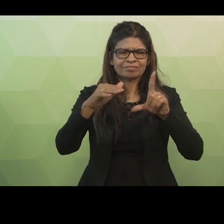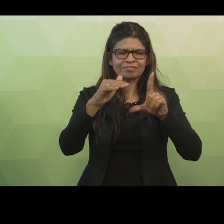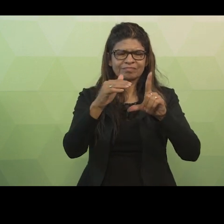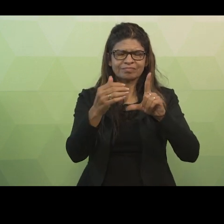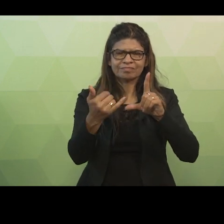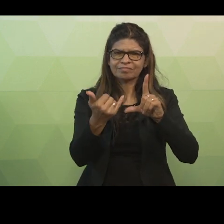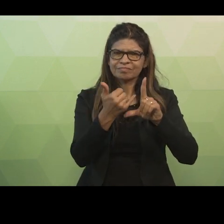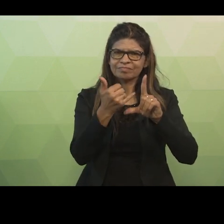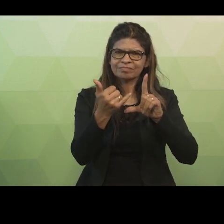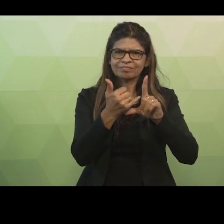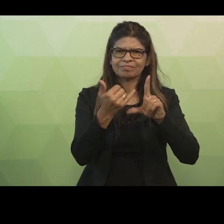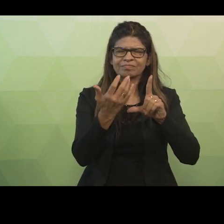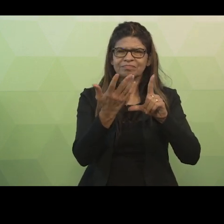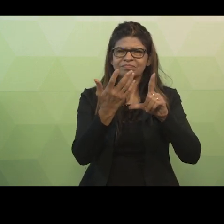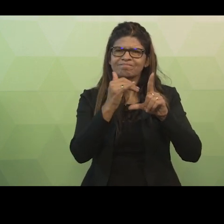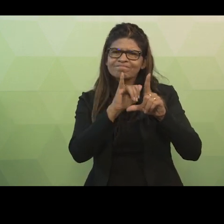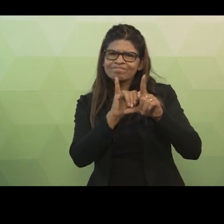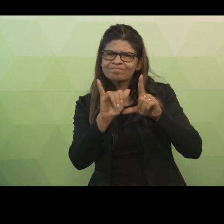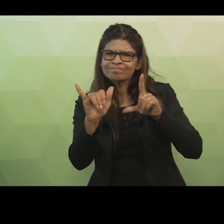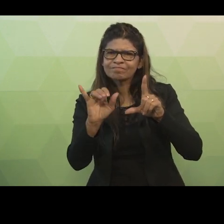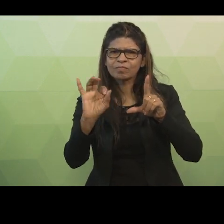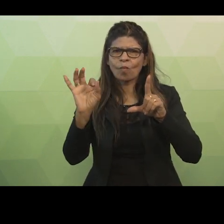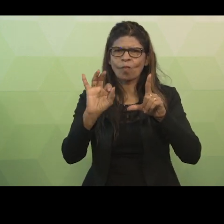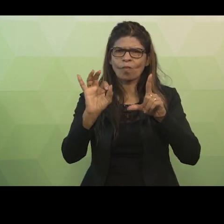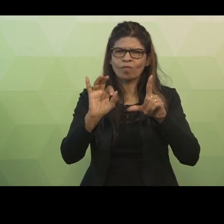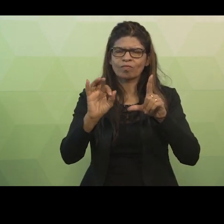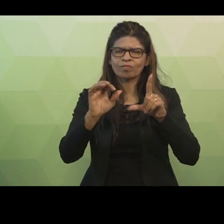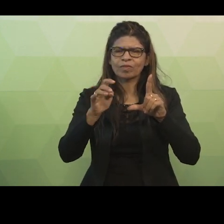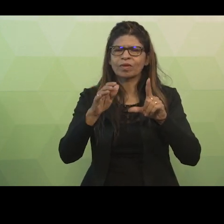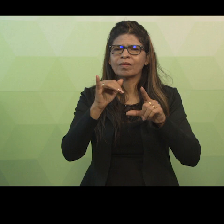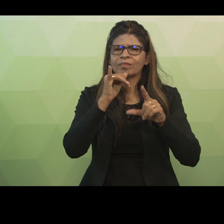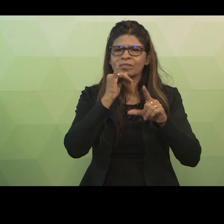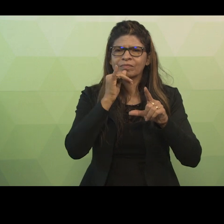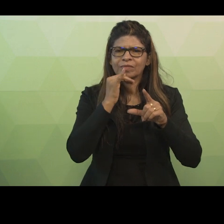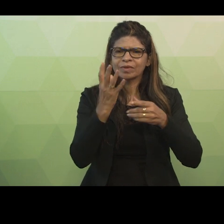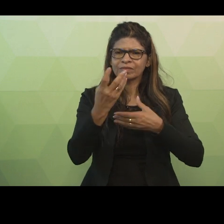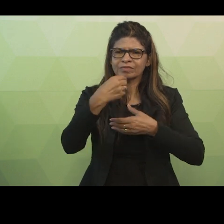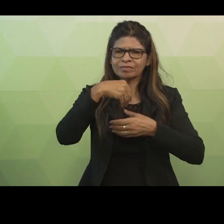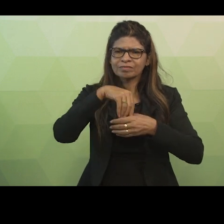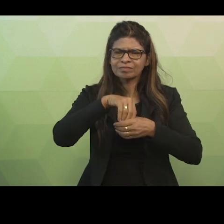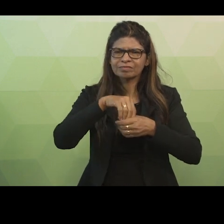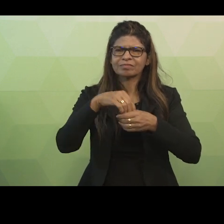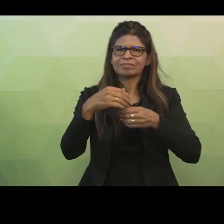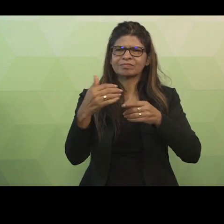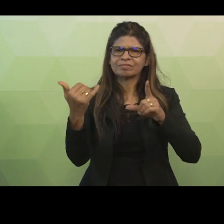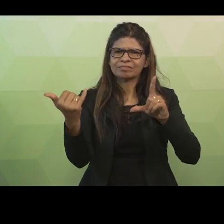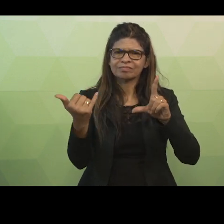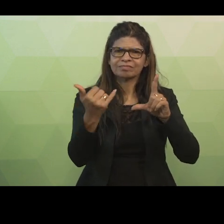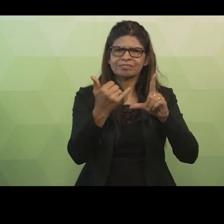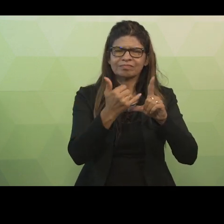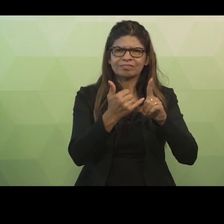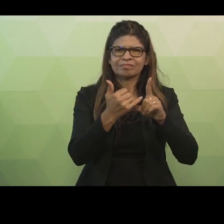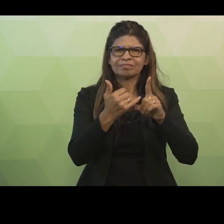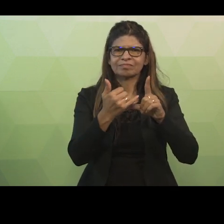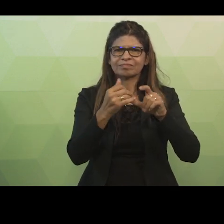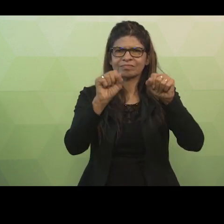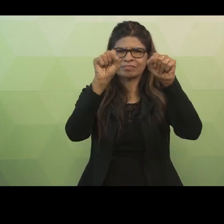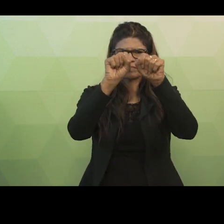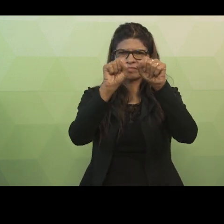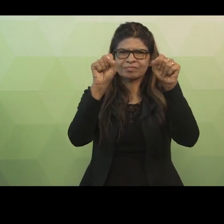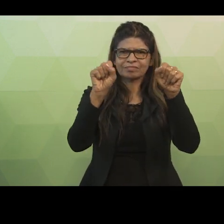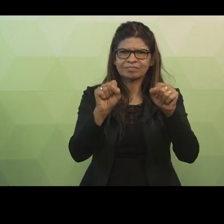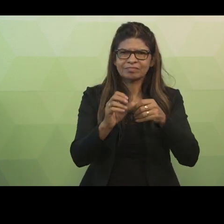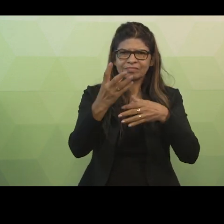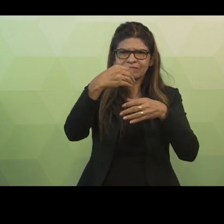objetos. Quando isso pode acontecer? Sempre que o objeto solicitar que seja executada uma operação definida na sua